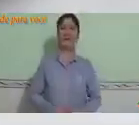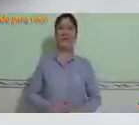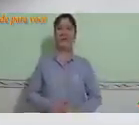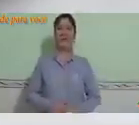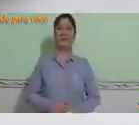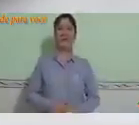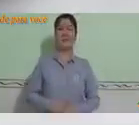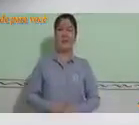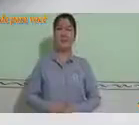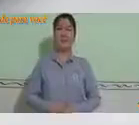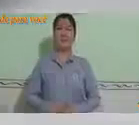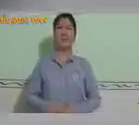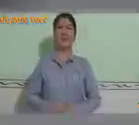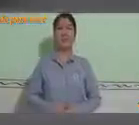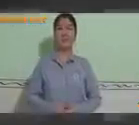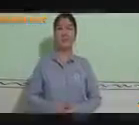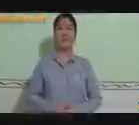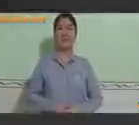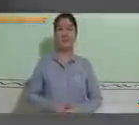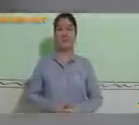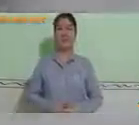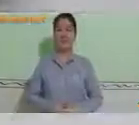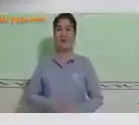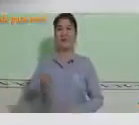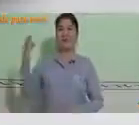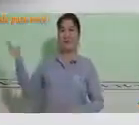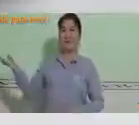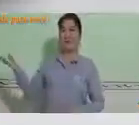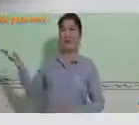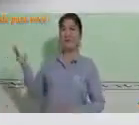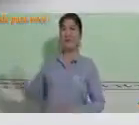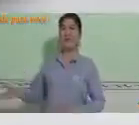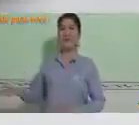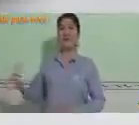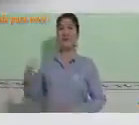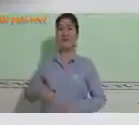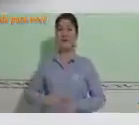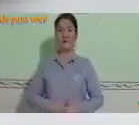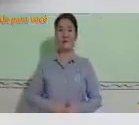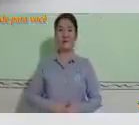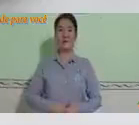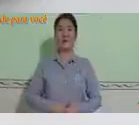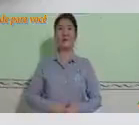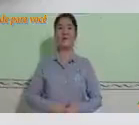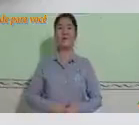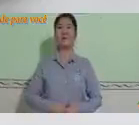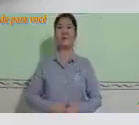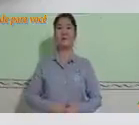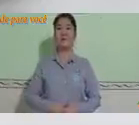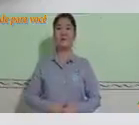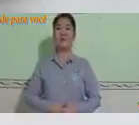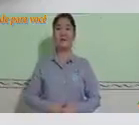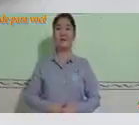MPODEDEXAR, os músculos abdominais mais fracos, favorecendo a anteriorização dos órgãos abdominais e deixando a